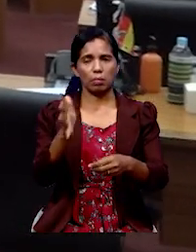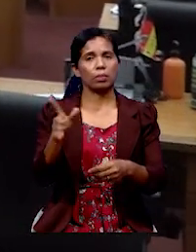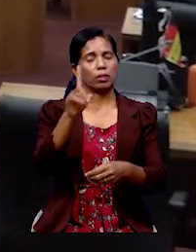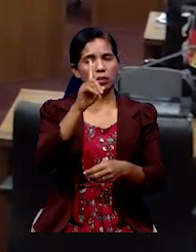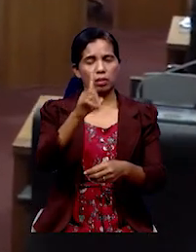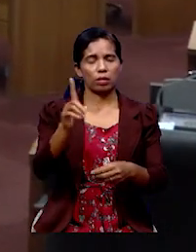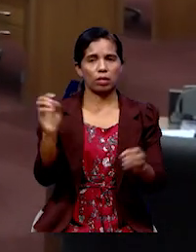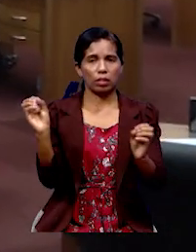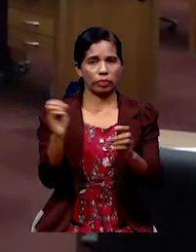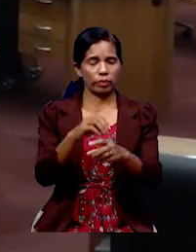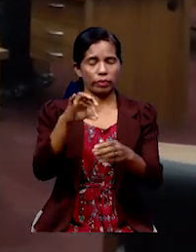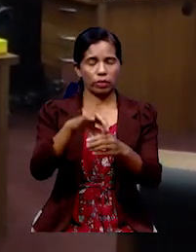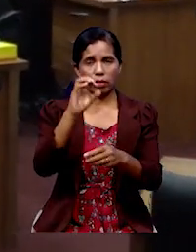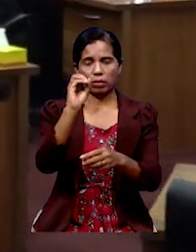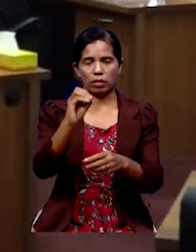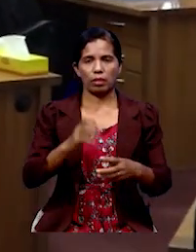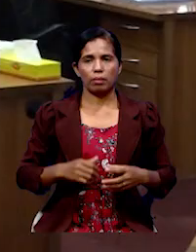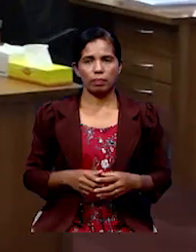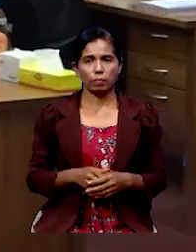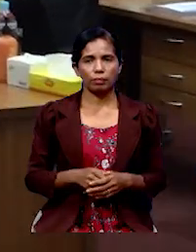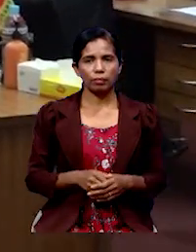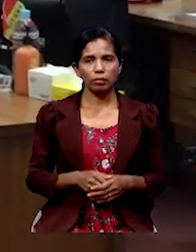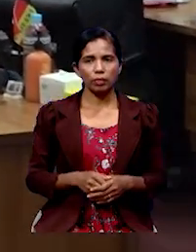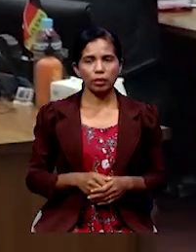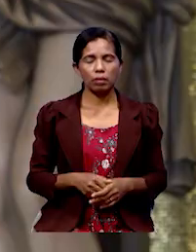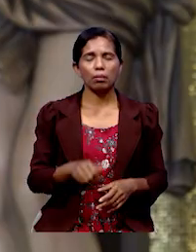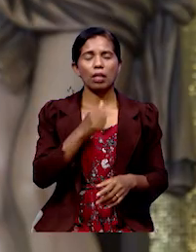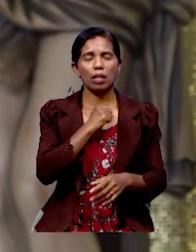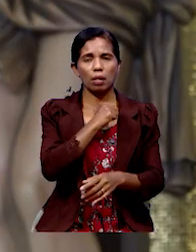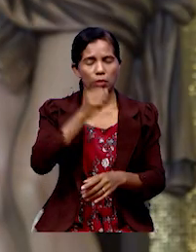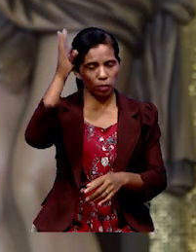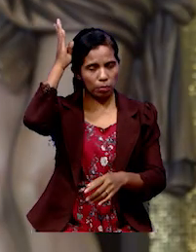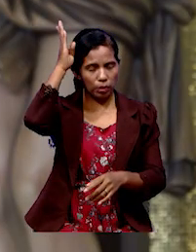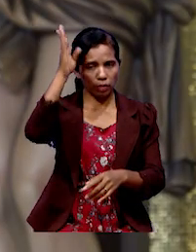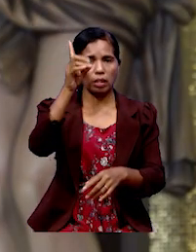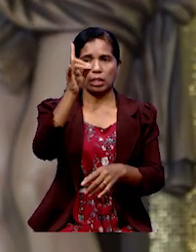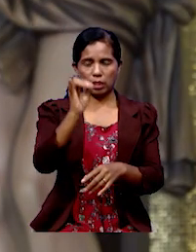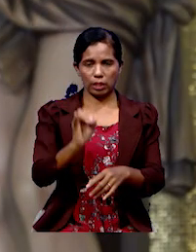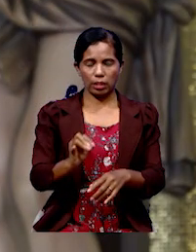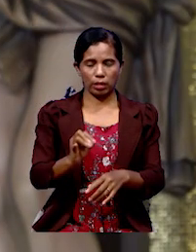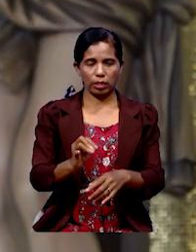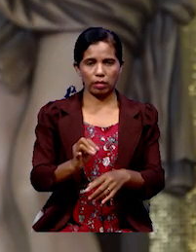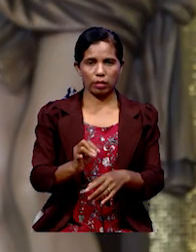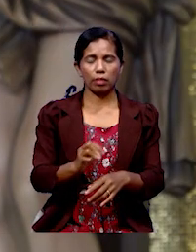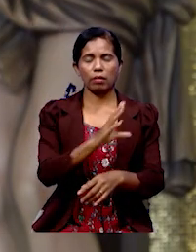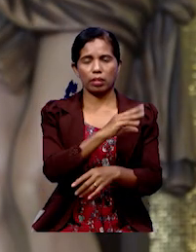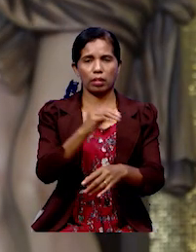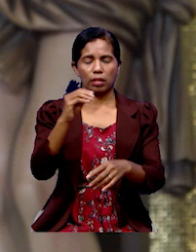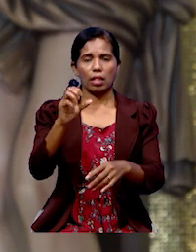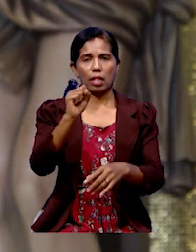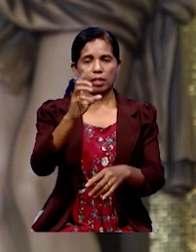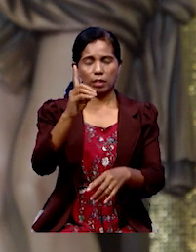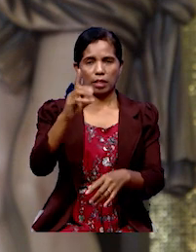resignida contra 0, no abstenção 0, Arcebispo Arquidiocese Dili, Dom Virgílio Carmo da Silva,